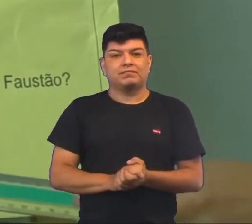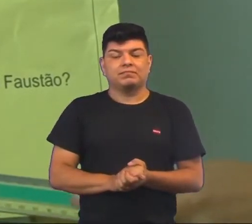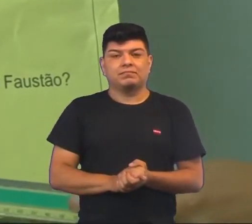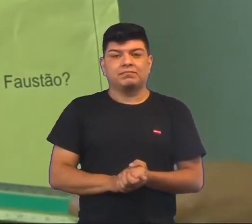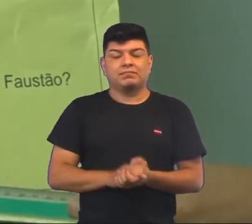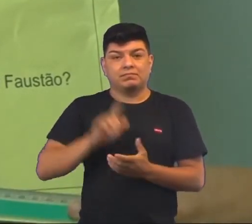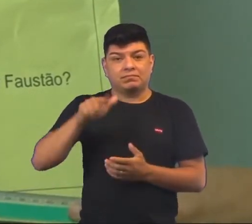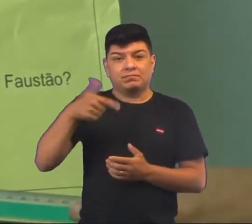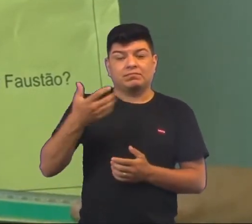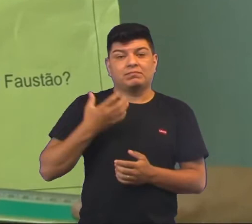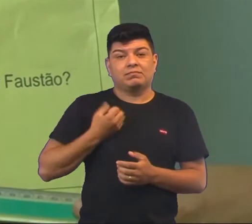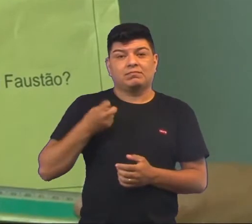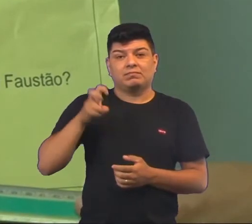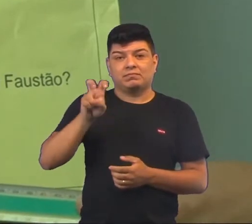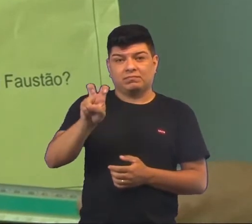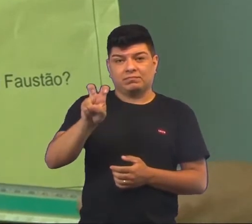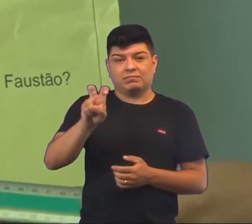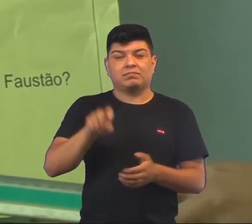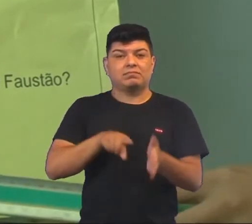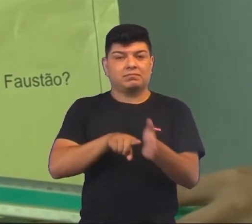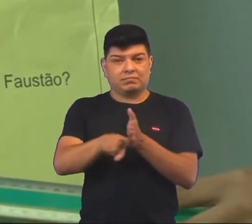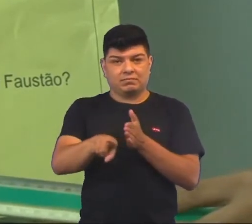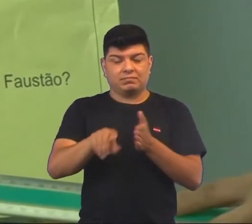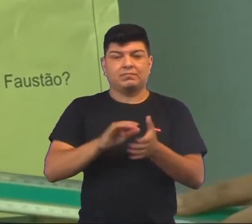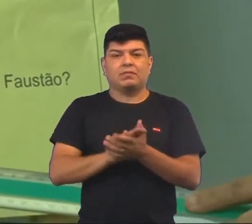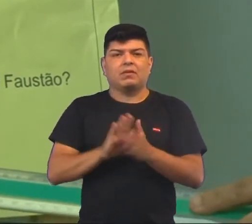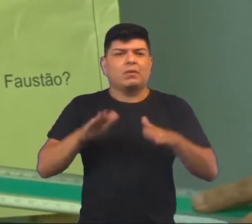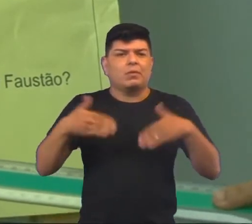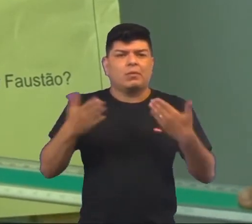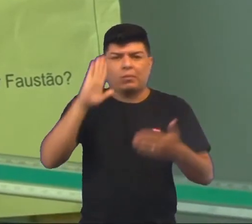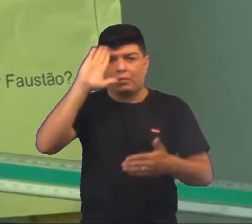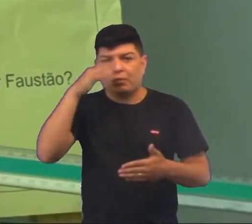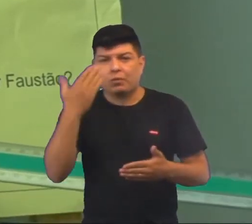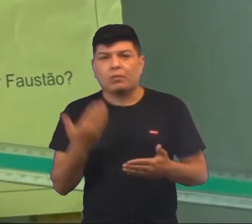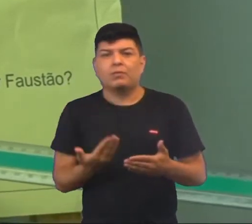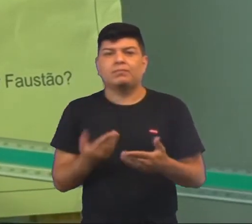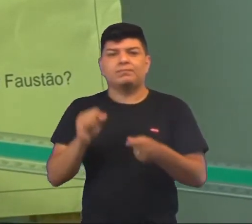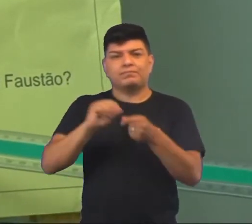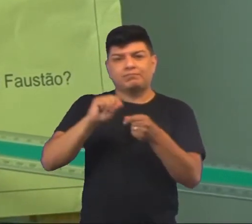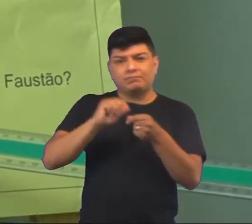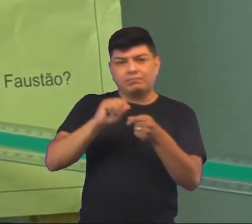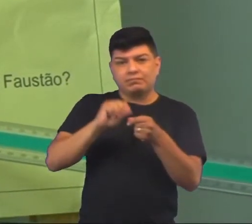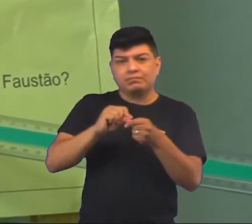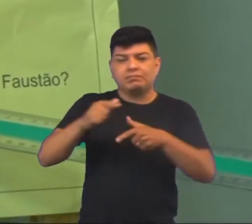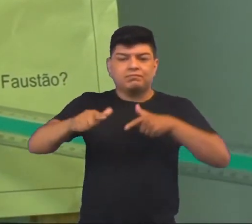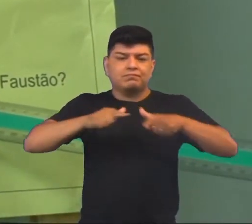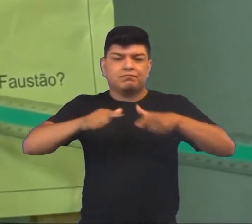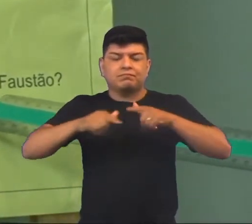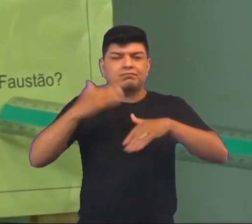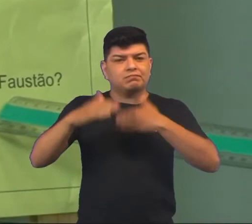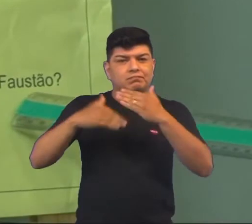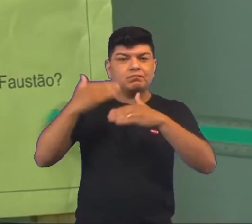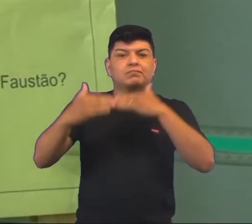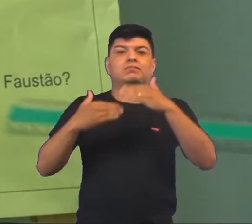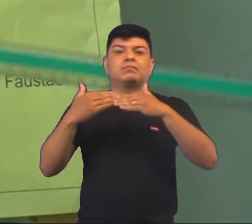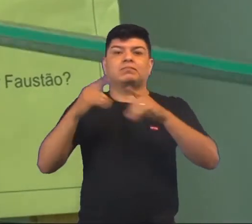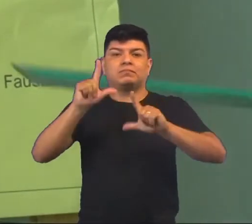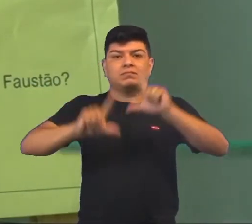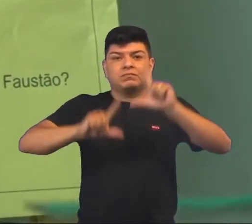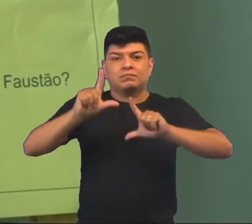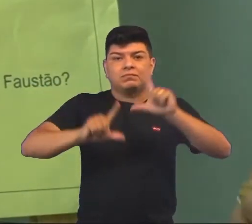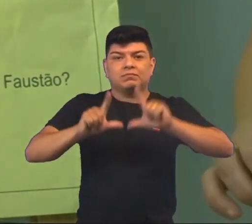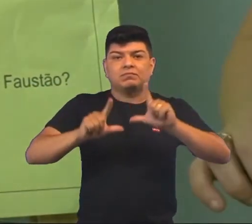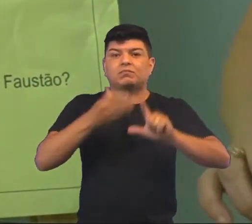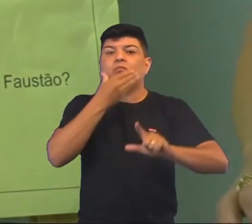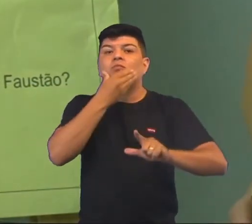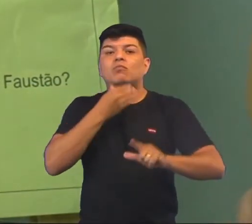questão. Questão 5. Qual o elogio que a Globo fez para o trabalho desenvolvido na TV por